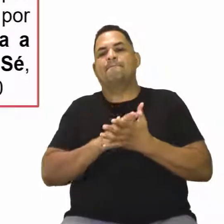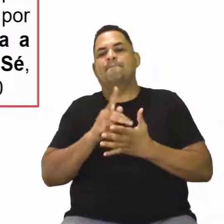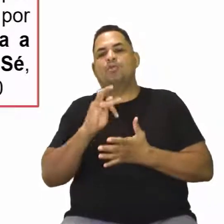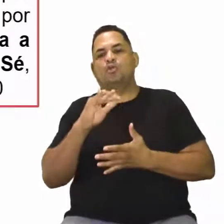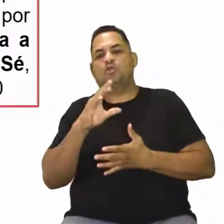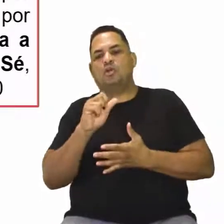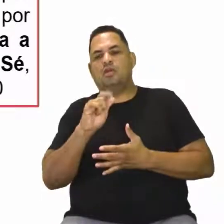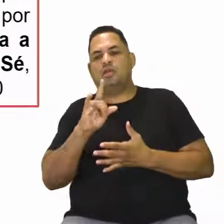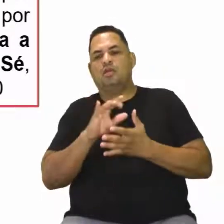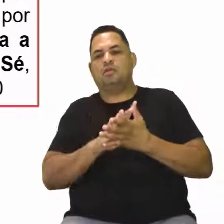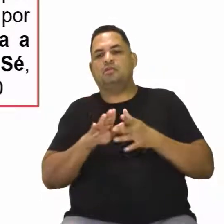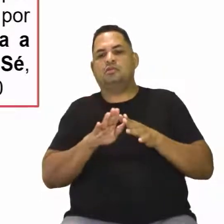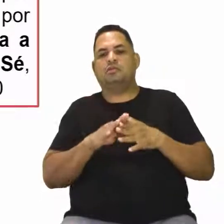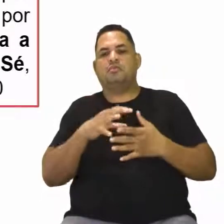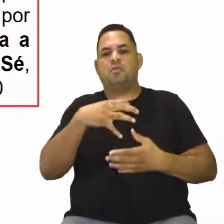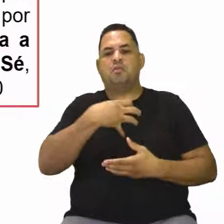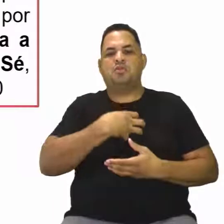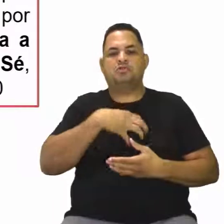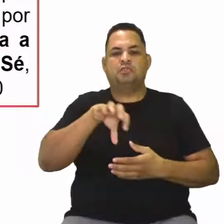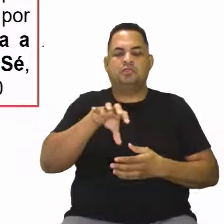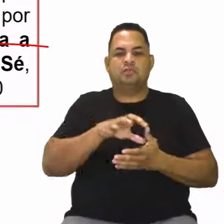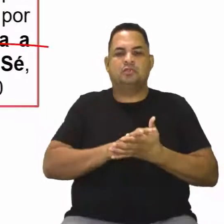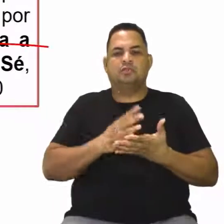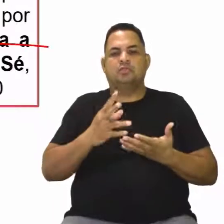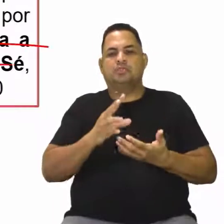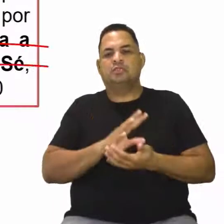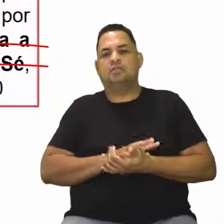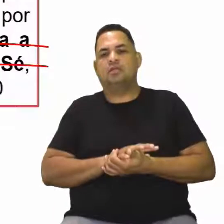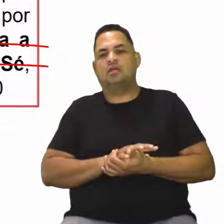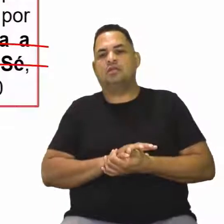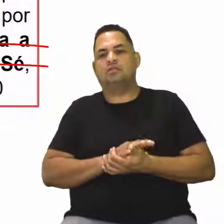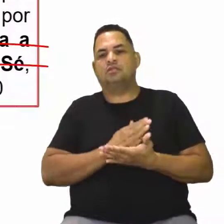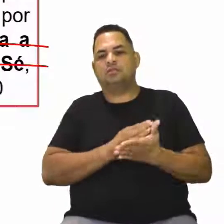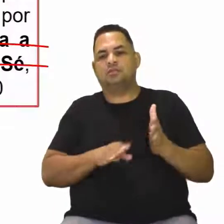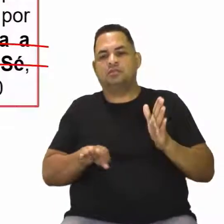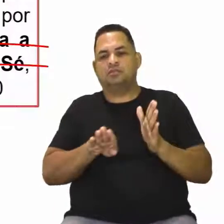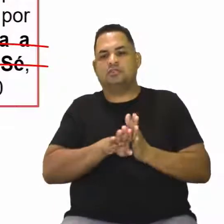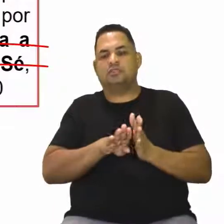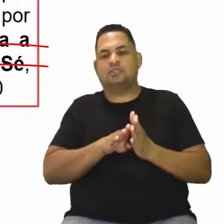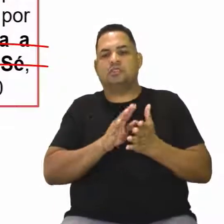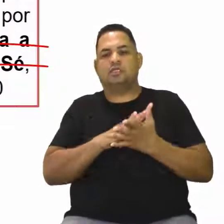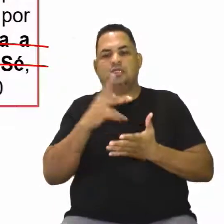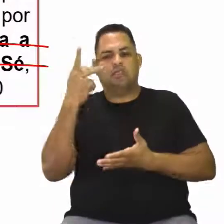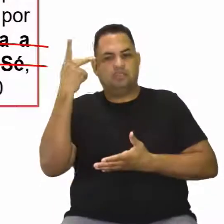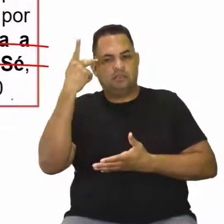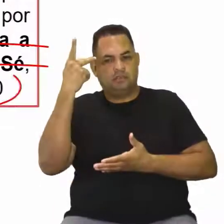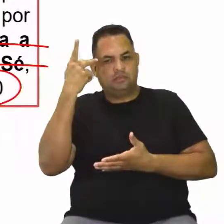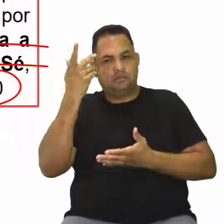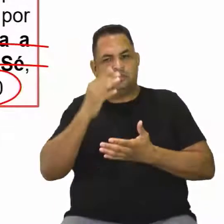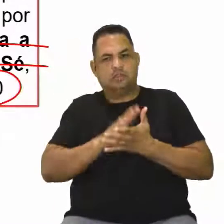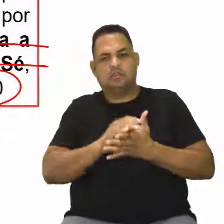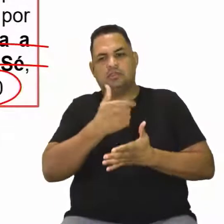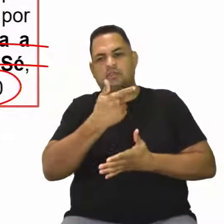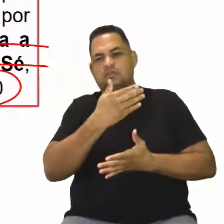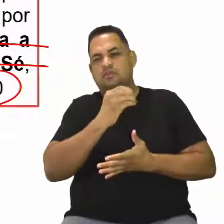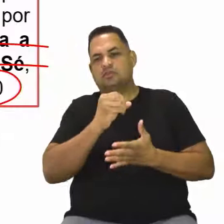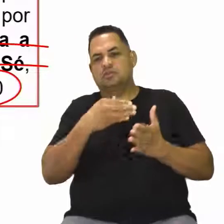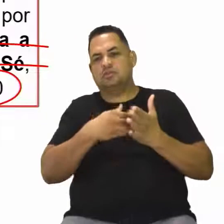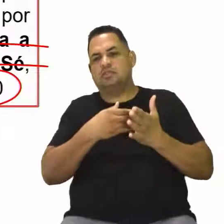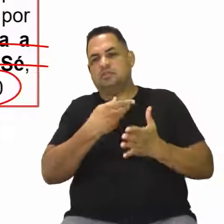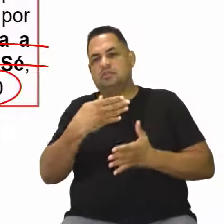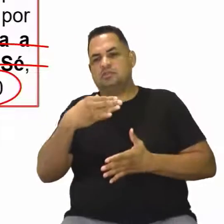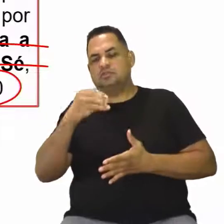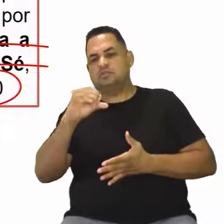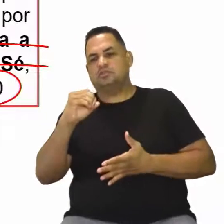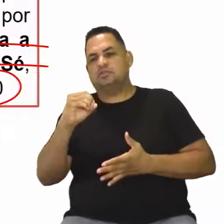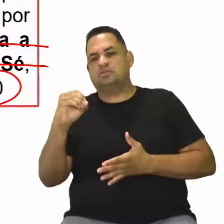paulista, por Salvador, por Vitória, e chega à Praça da Sé, com 200 a 300 pessoas, não é